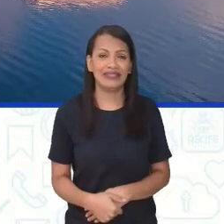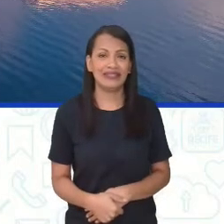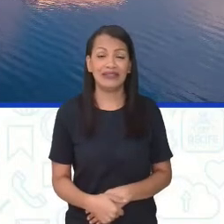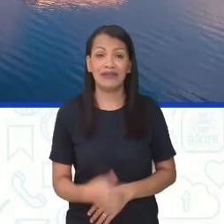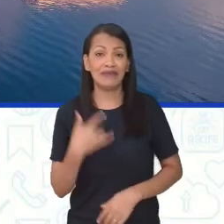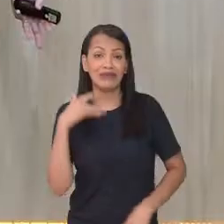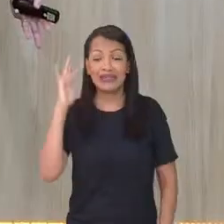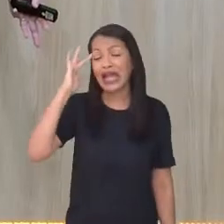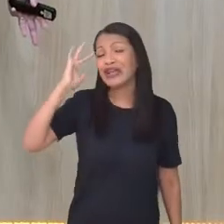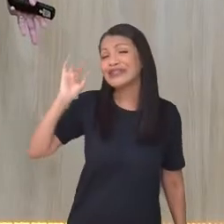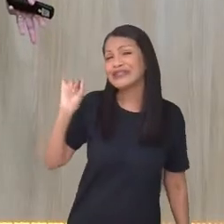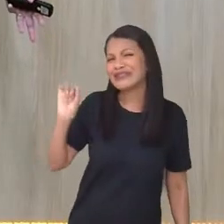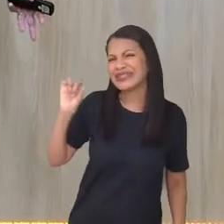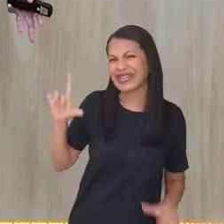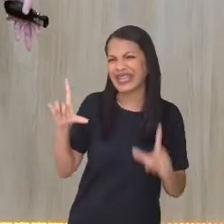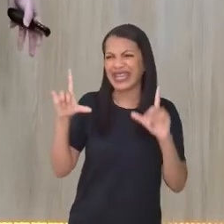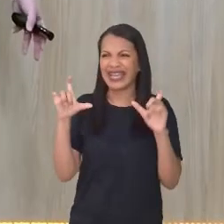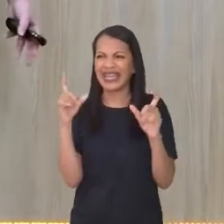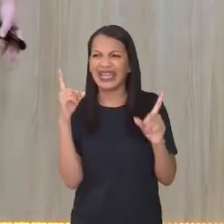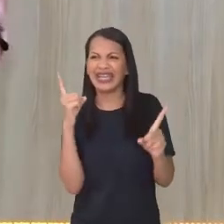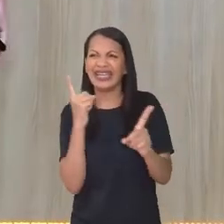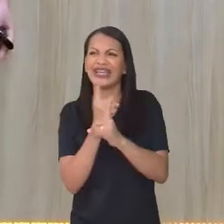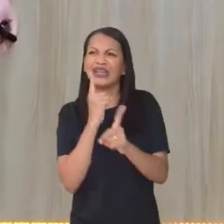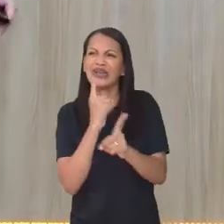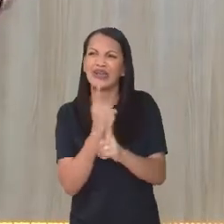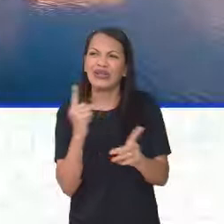você acha dessa foto? Já achou alguns